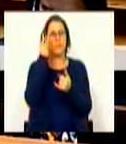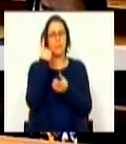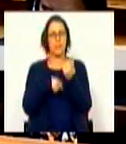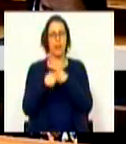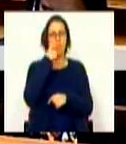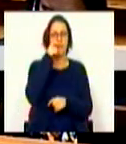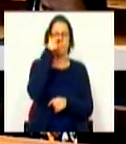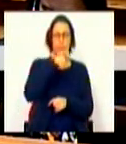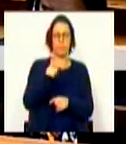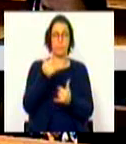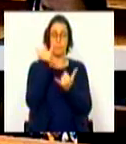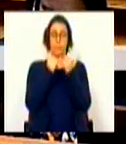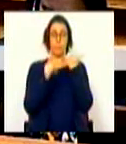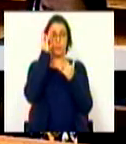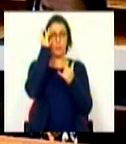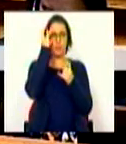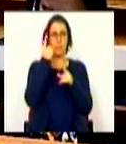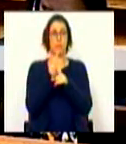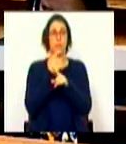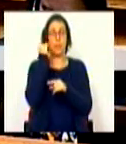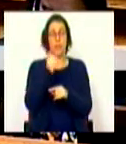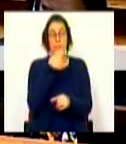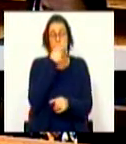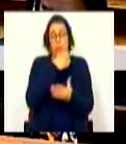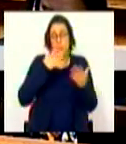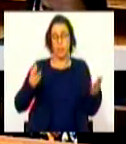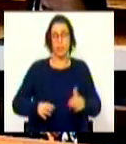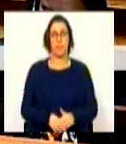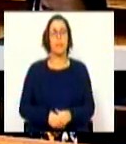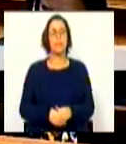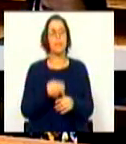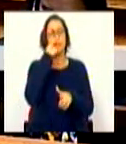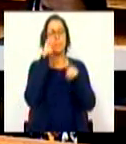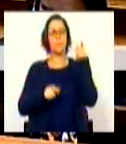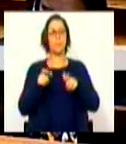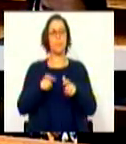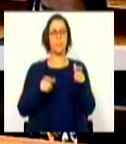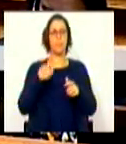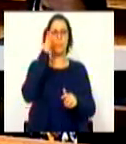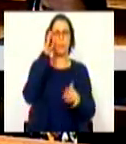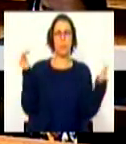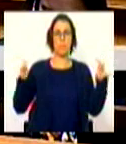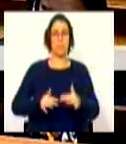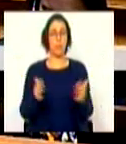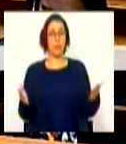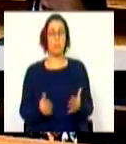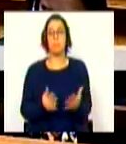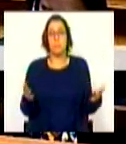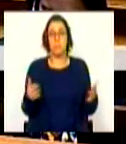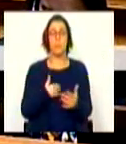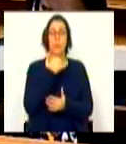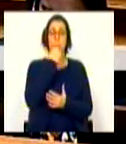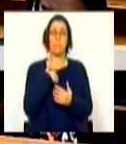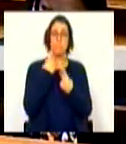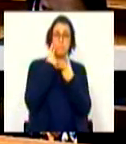tráfico de seres humanos, perigo de cometimentos de crimes terríveis por parte de cidadãos imigrantes. E, portanto, é com alegria